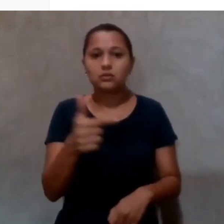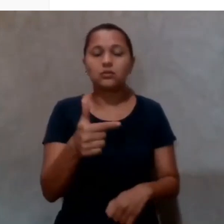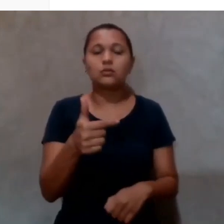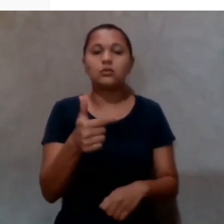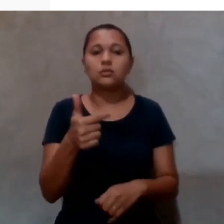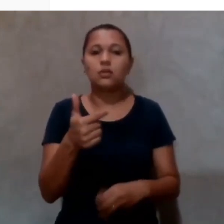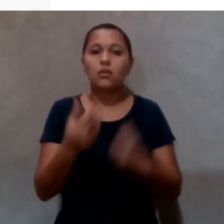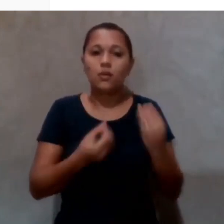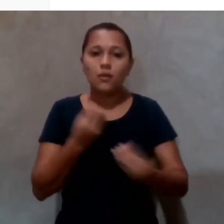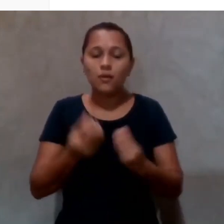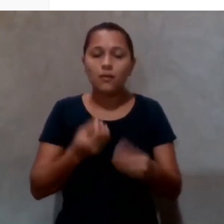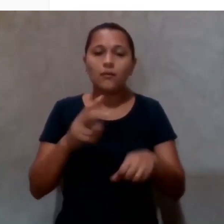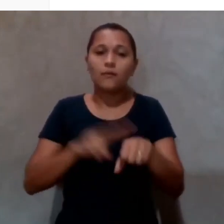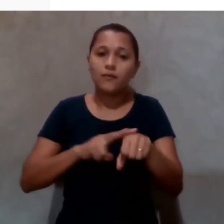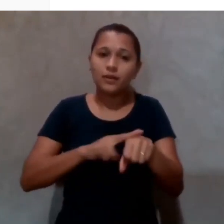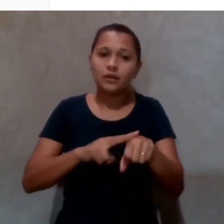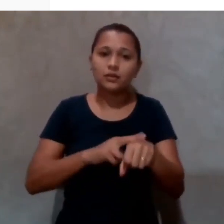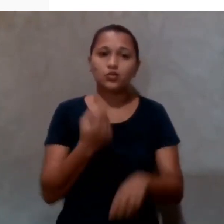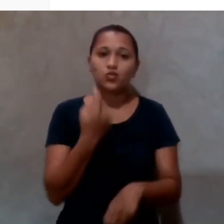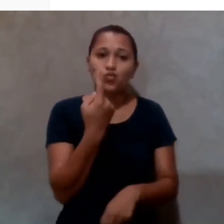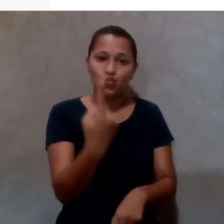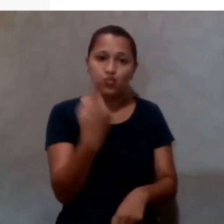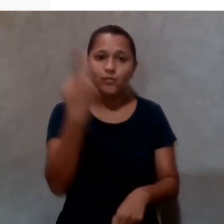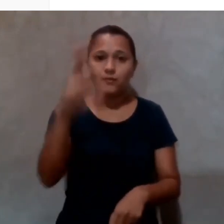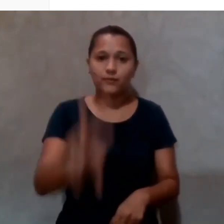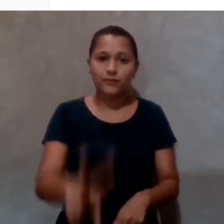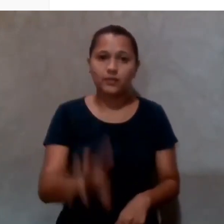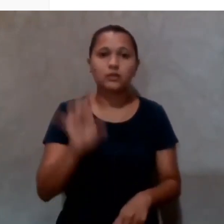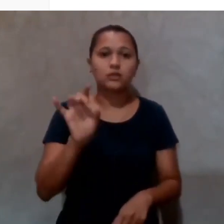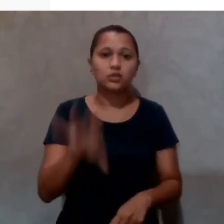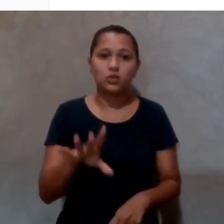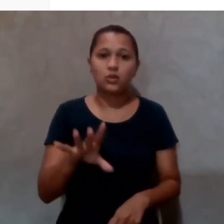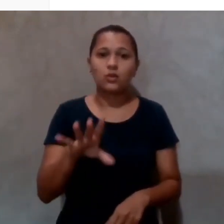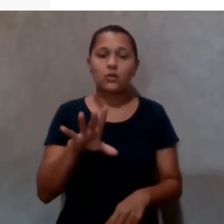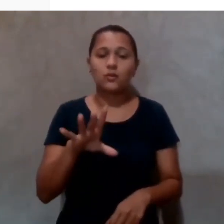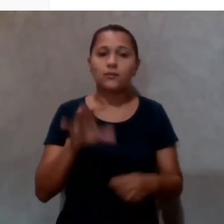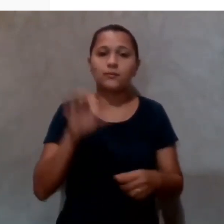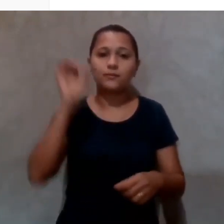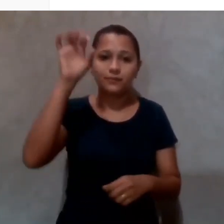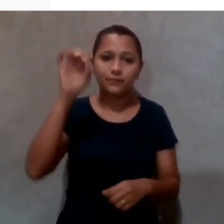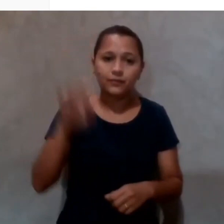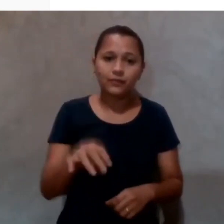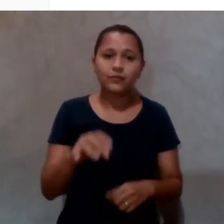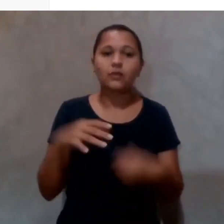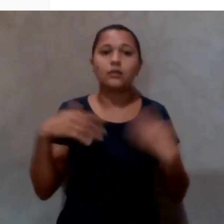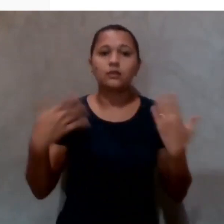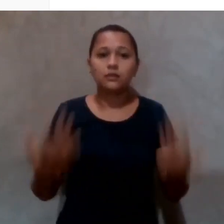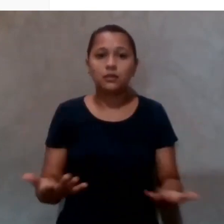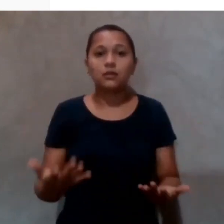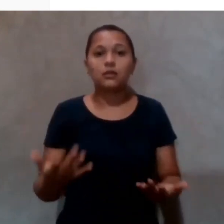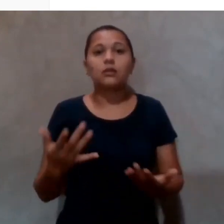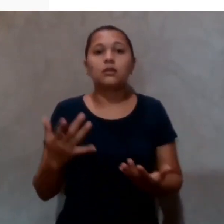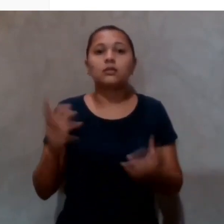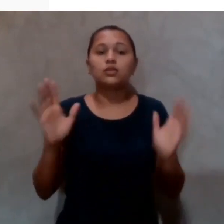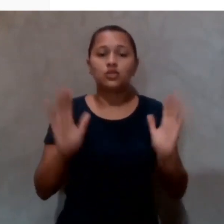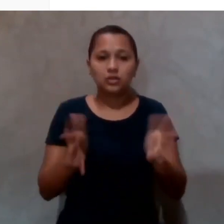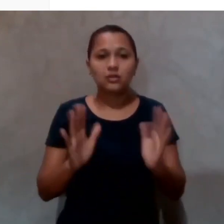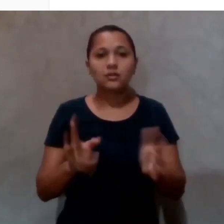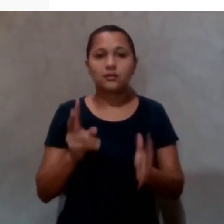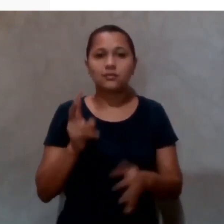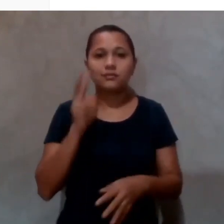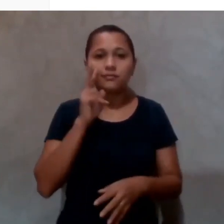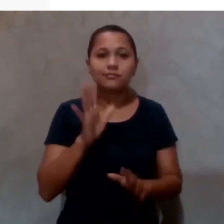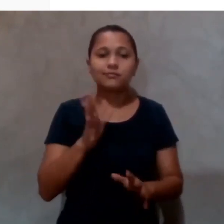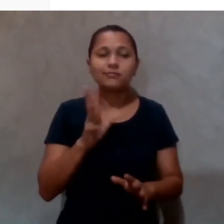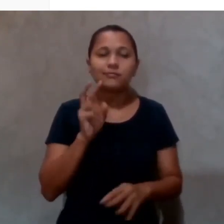apenas uma vez nos semáforos, então essa probabilidade já foi fornecida no nosso enunciado, que